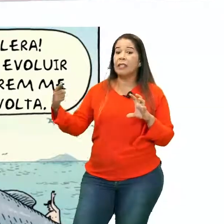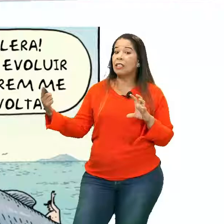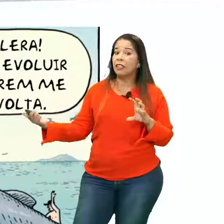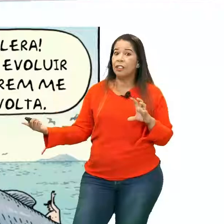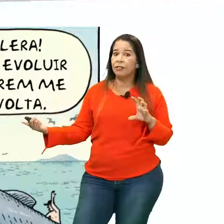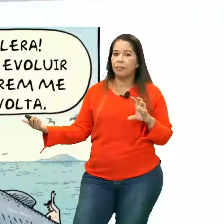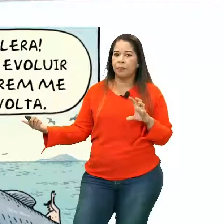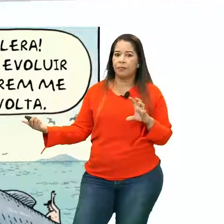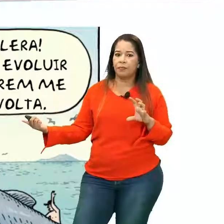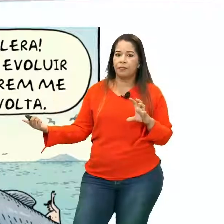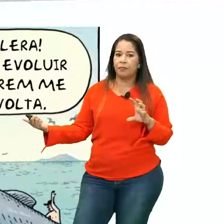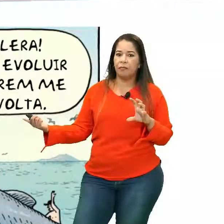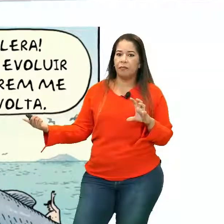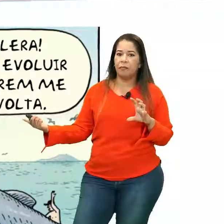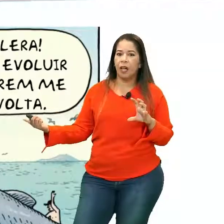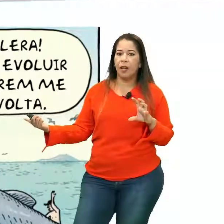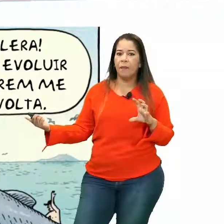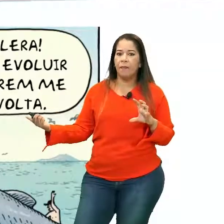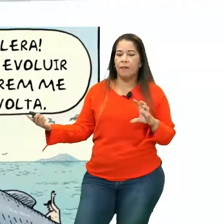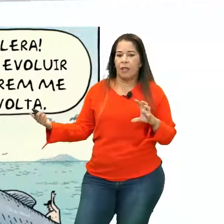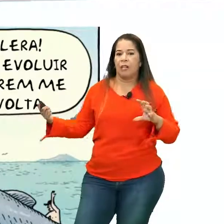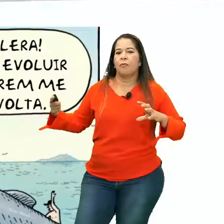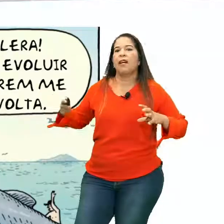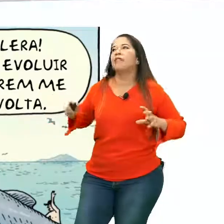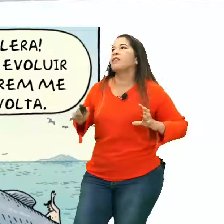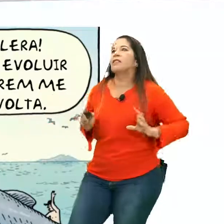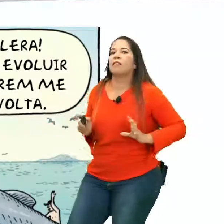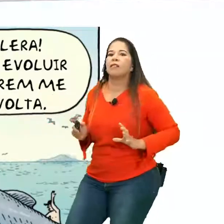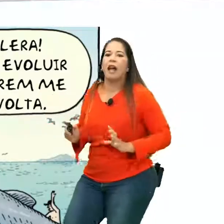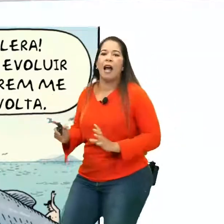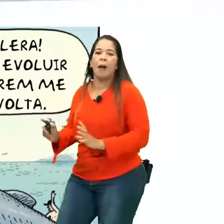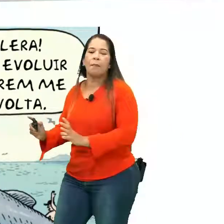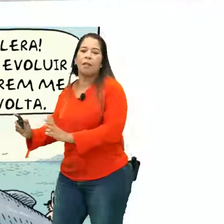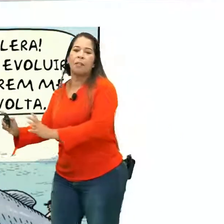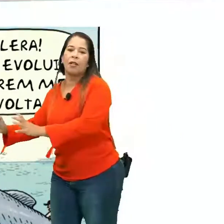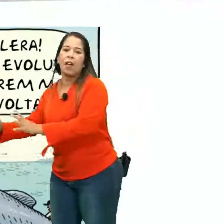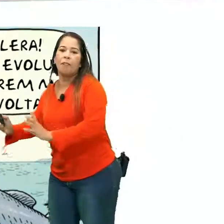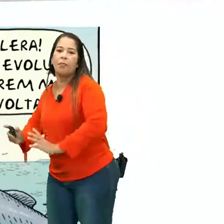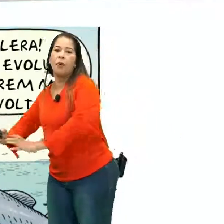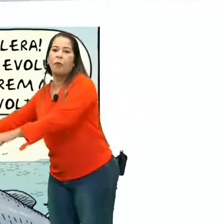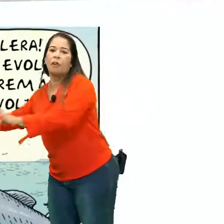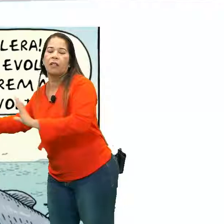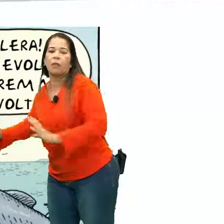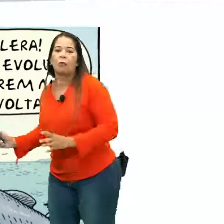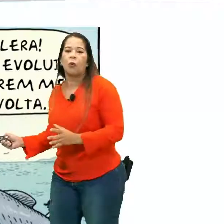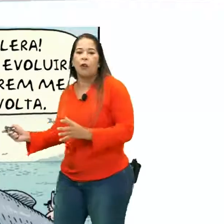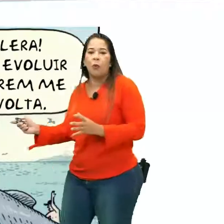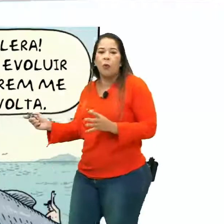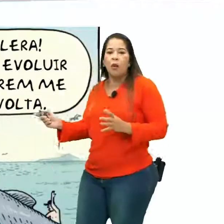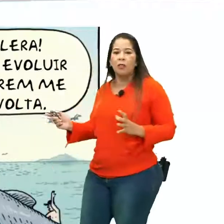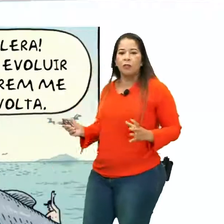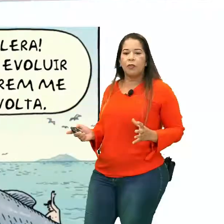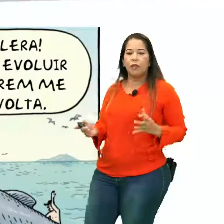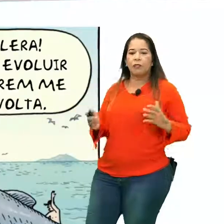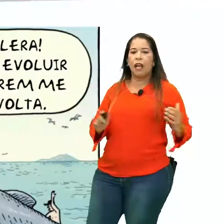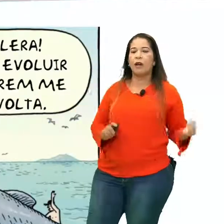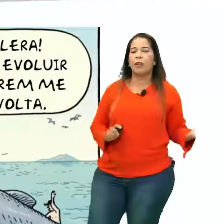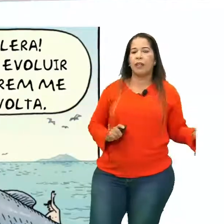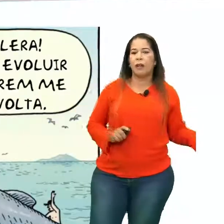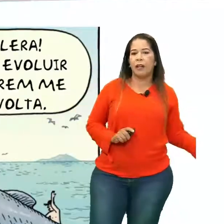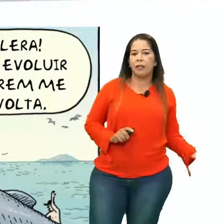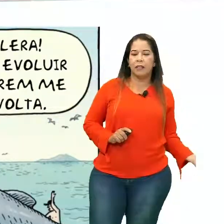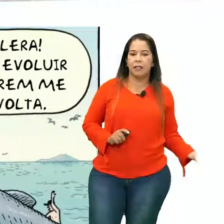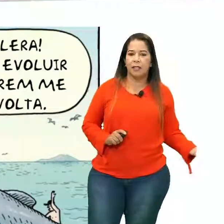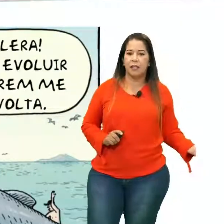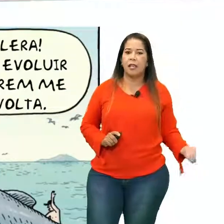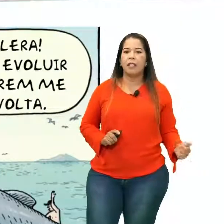processo gradativo, tá? Não é assim, rapidamente. Empurrou para dentro, eu estou recuando, vou voltar ao